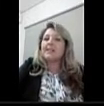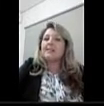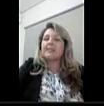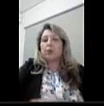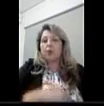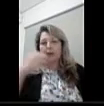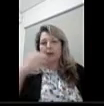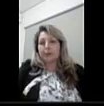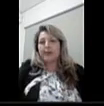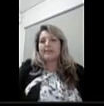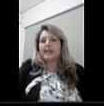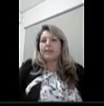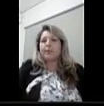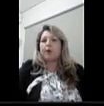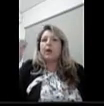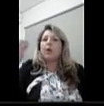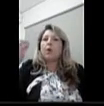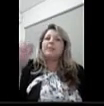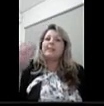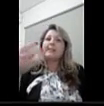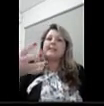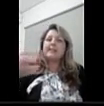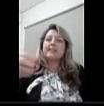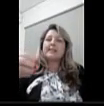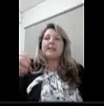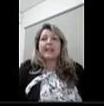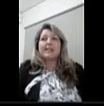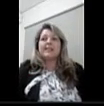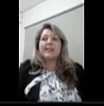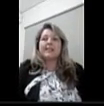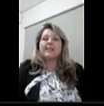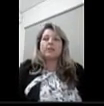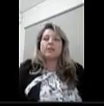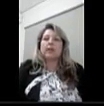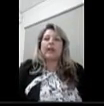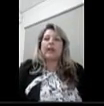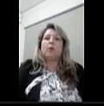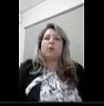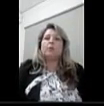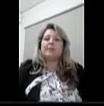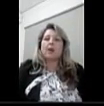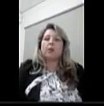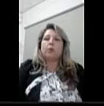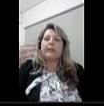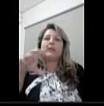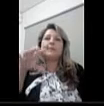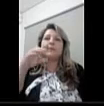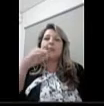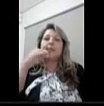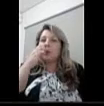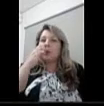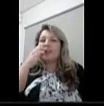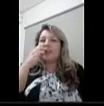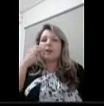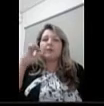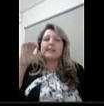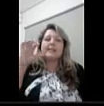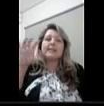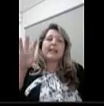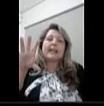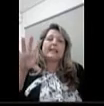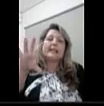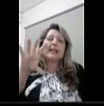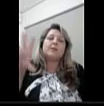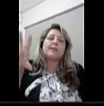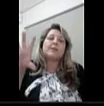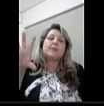vezes, o aluno, por exemplo, com dislexia e às vezes com descalculia, o que vai acontecer?